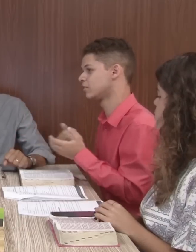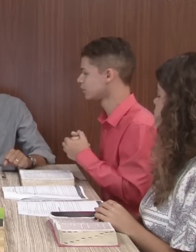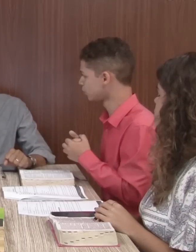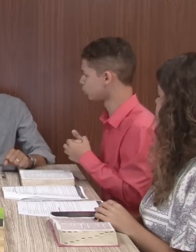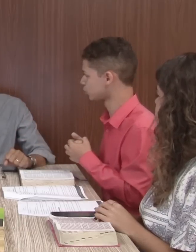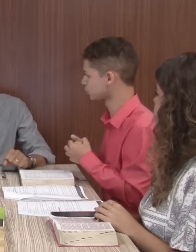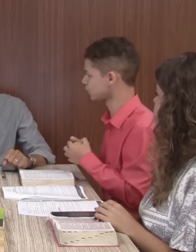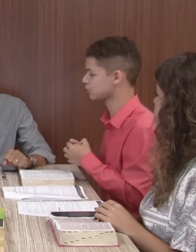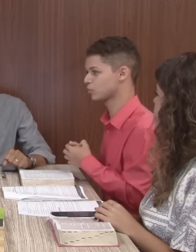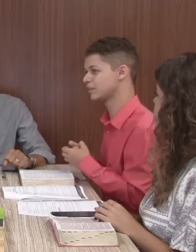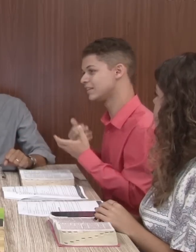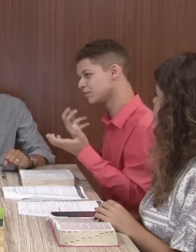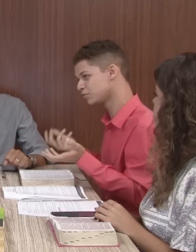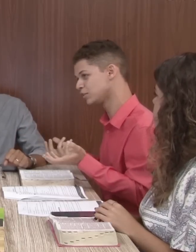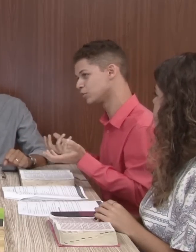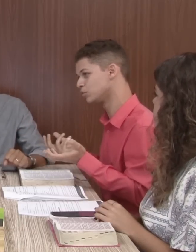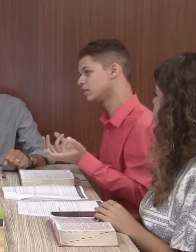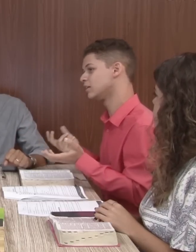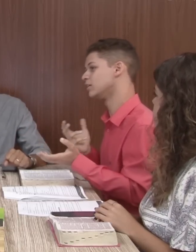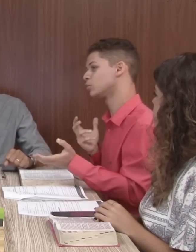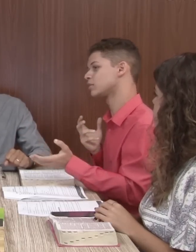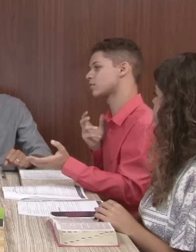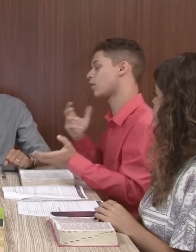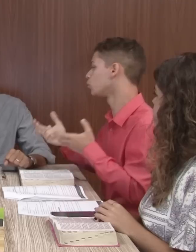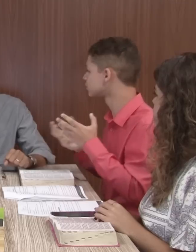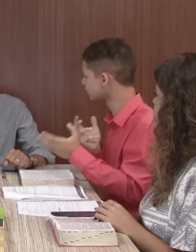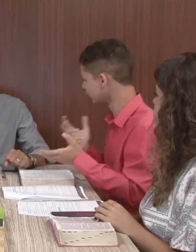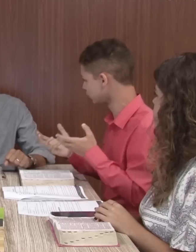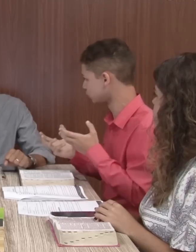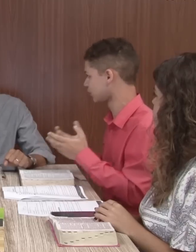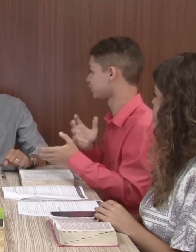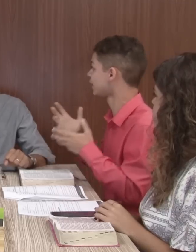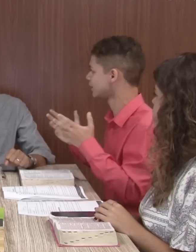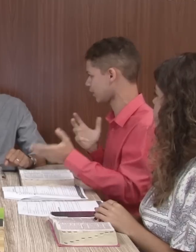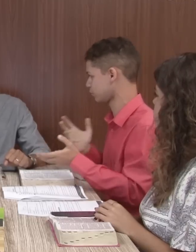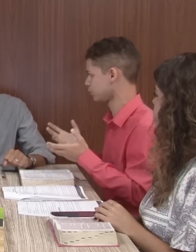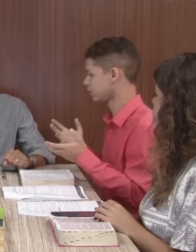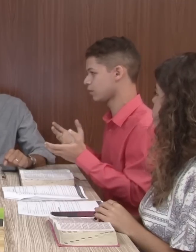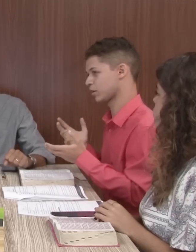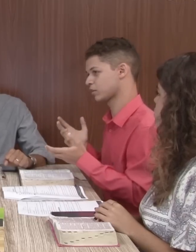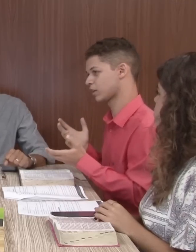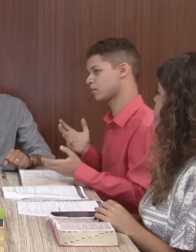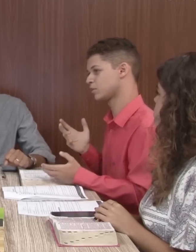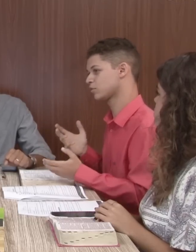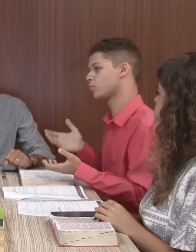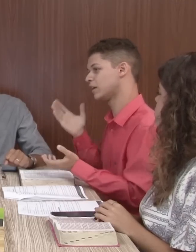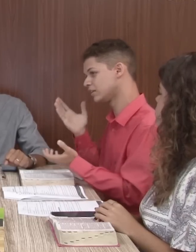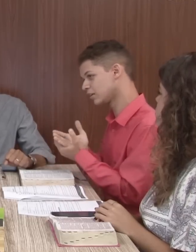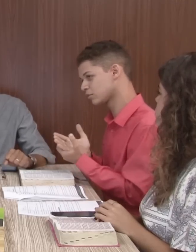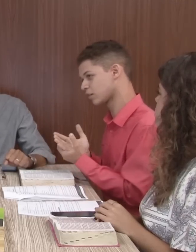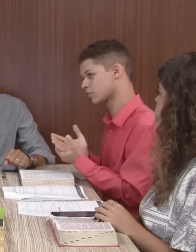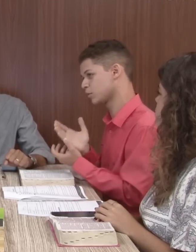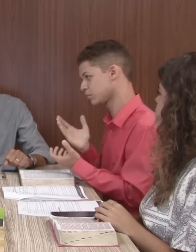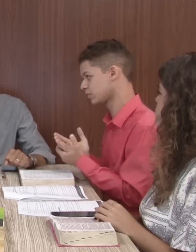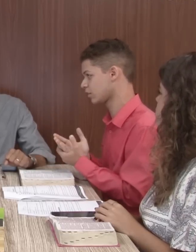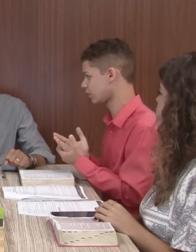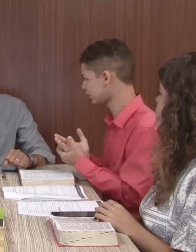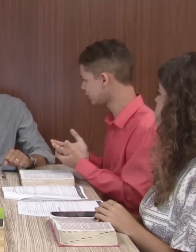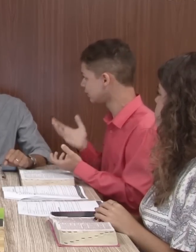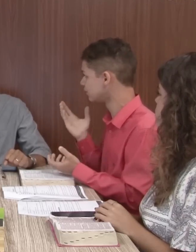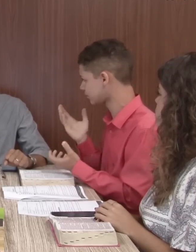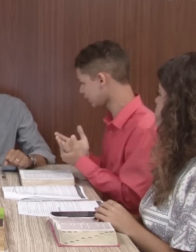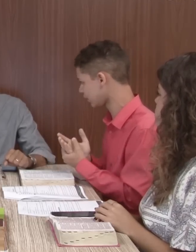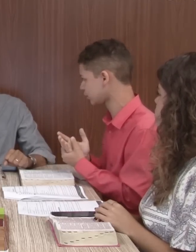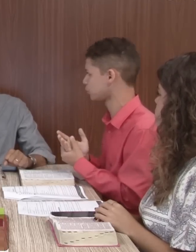vomitaria. Portanto, tem que ser alguém definido e não que está oscilando, que é variável, mas que claramente tem uma identidade bem